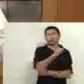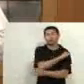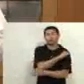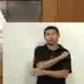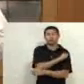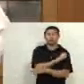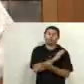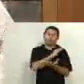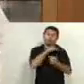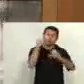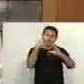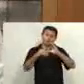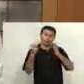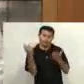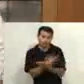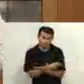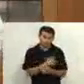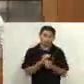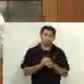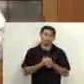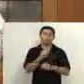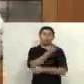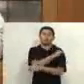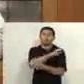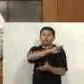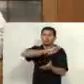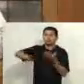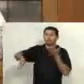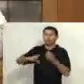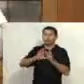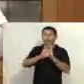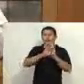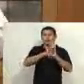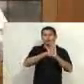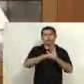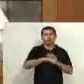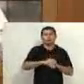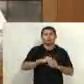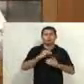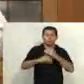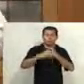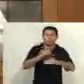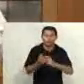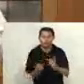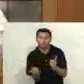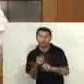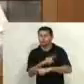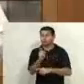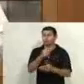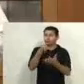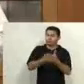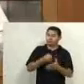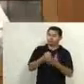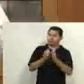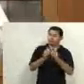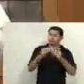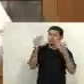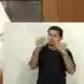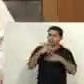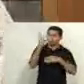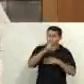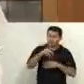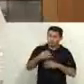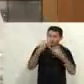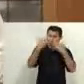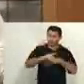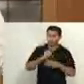né, foi por engano, foi disponibilizado por engano, que o aluno desconsidere esse conceito de procedimento invertido, não será cobrado pelo professor, e ele foi